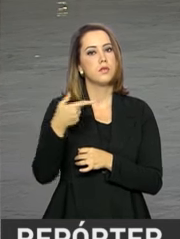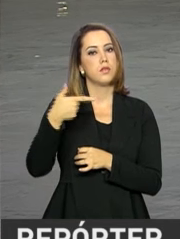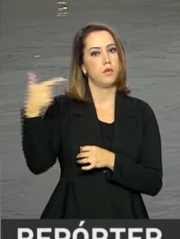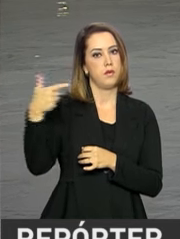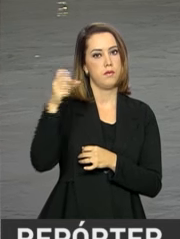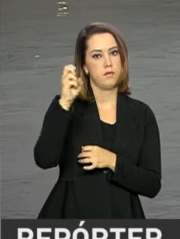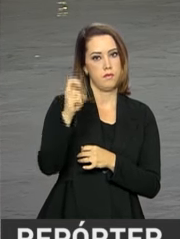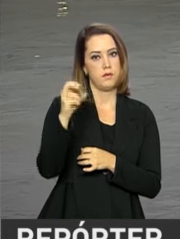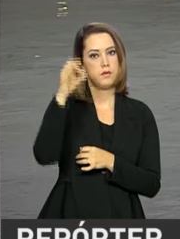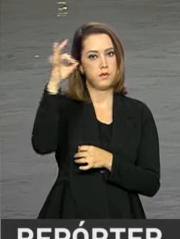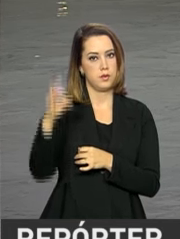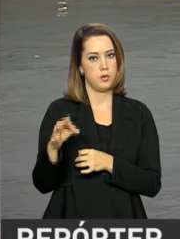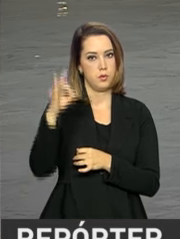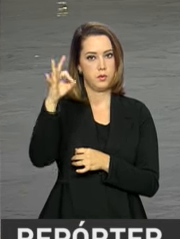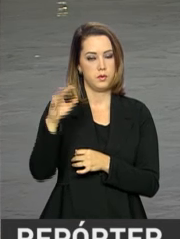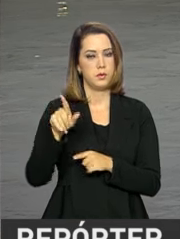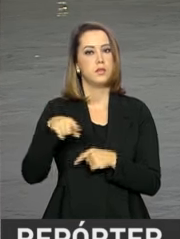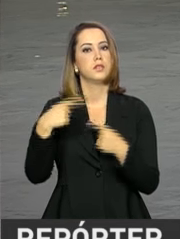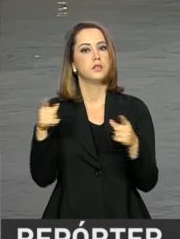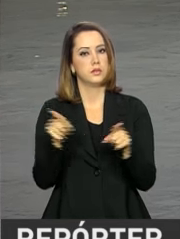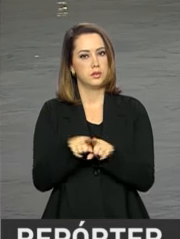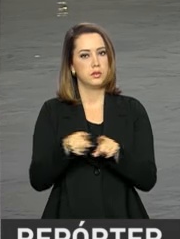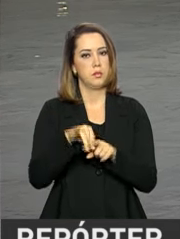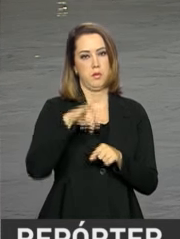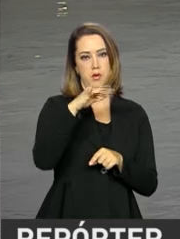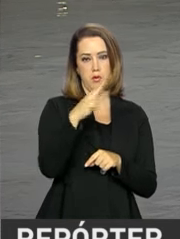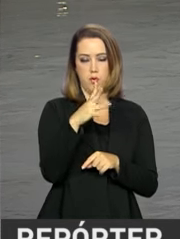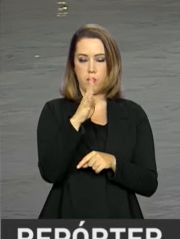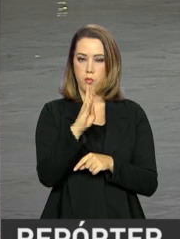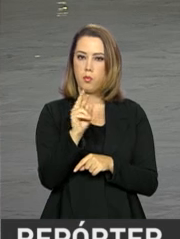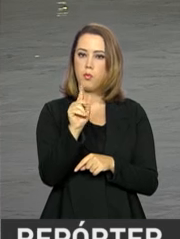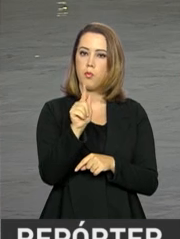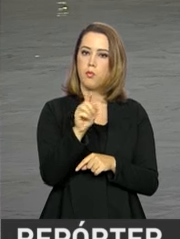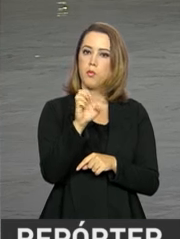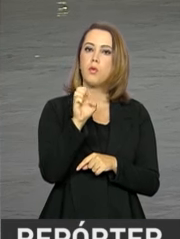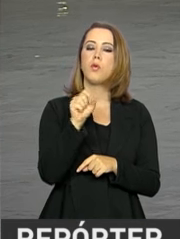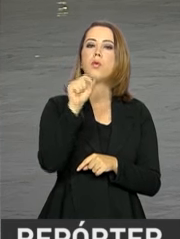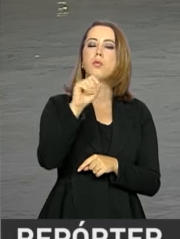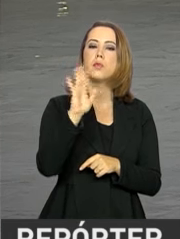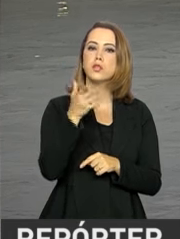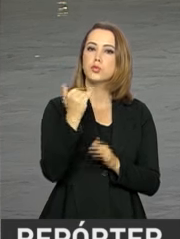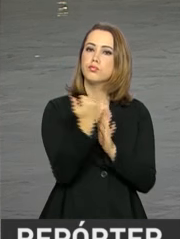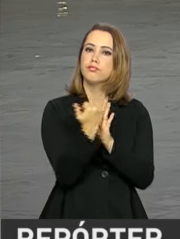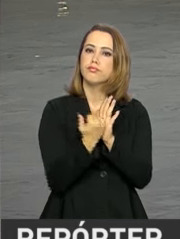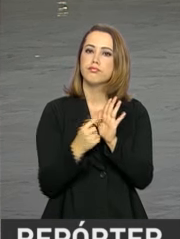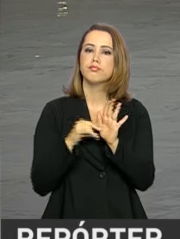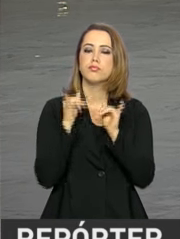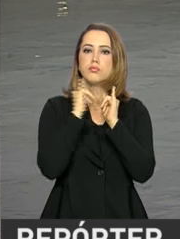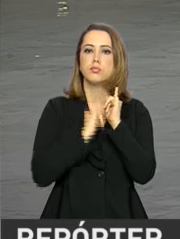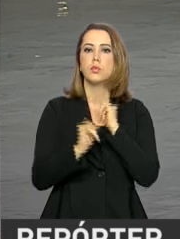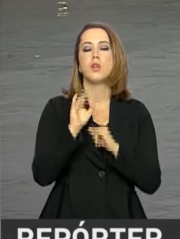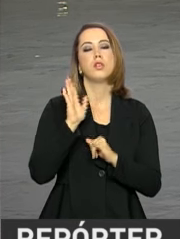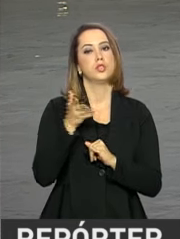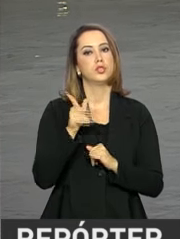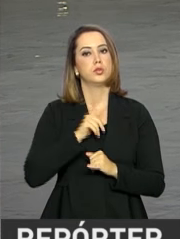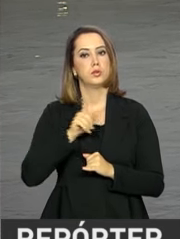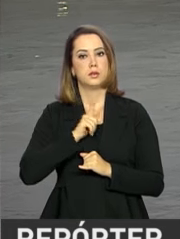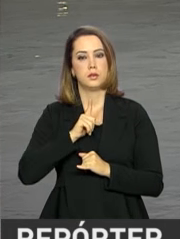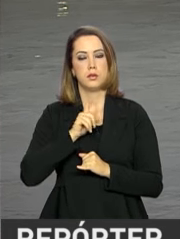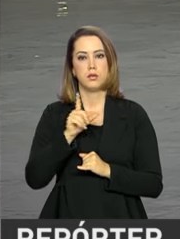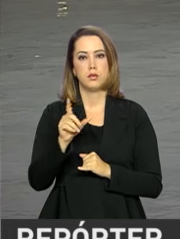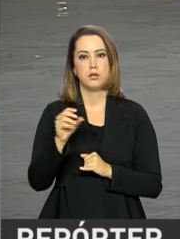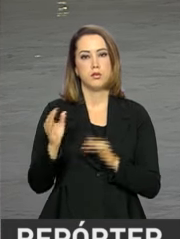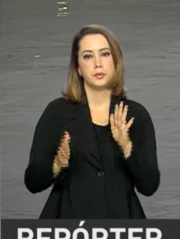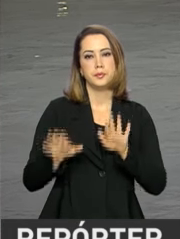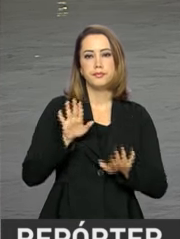7,25%. E o índice oficial do IBGE, medido nos últimos 12 meses, encerrado em maio, registrou uma variação